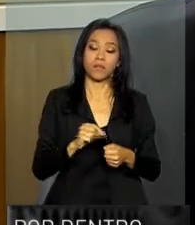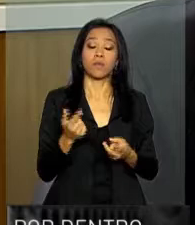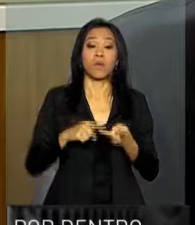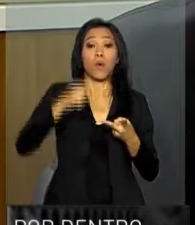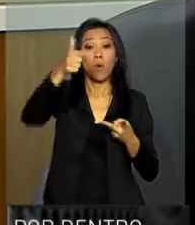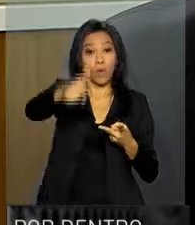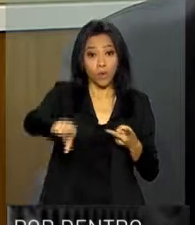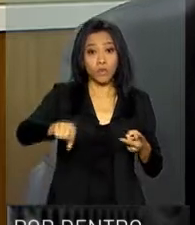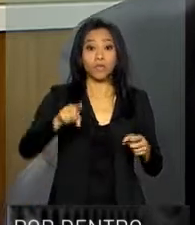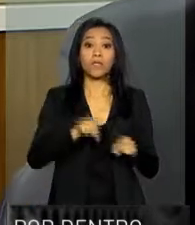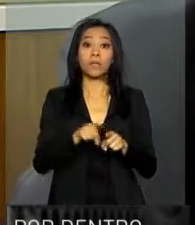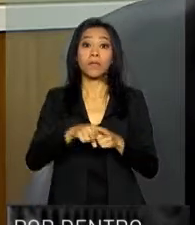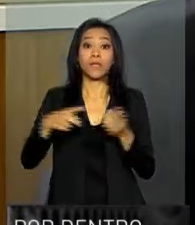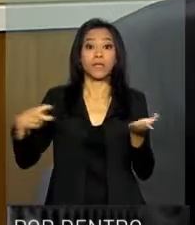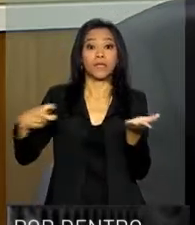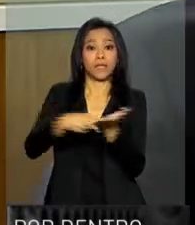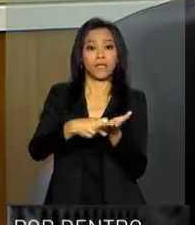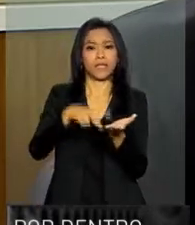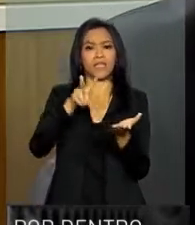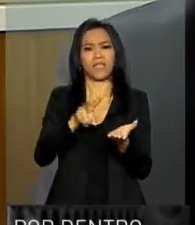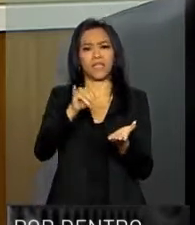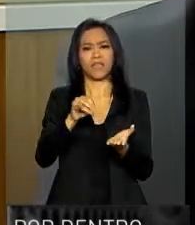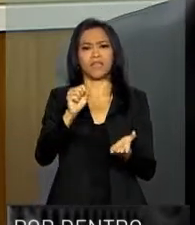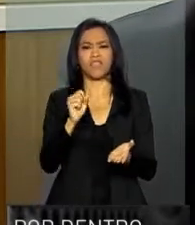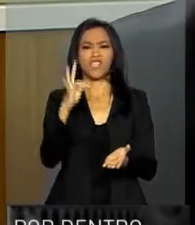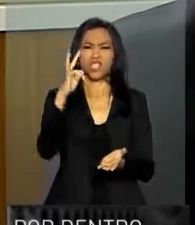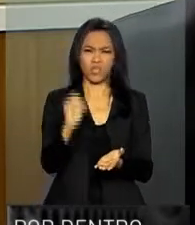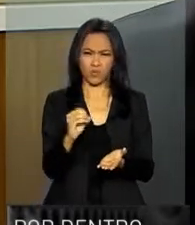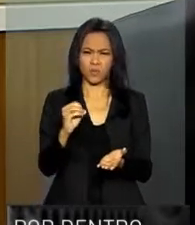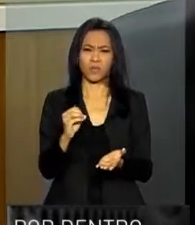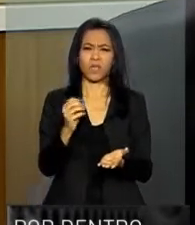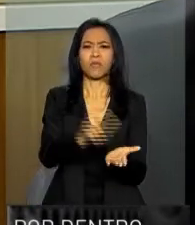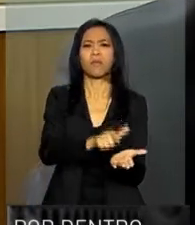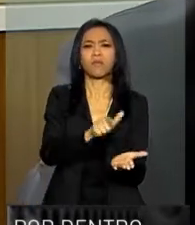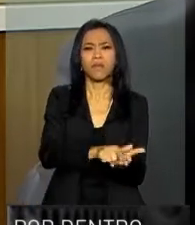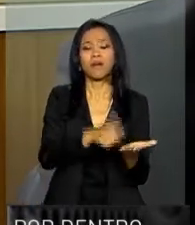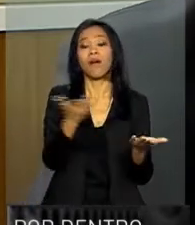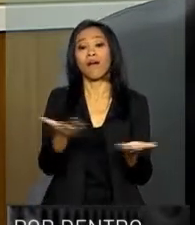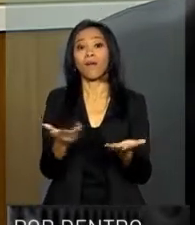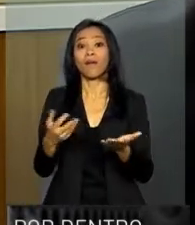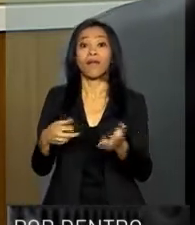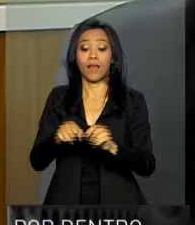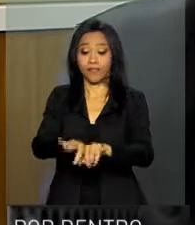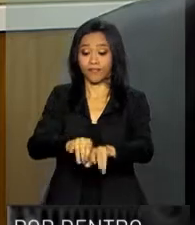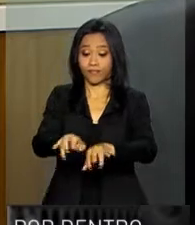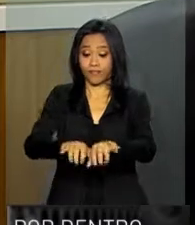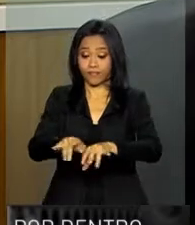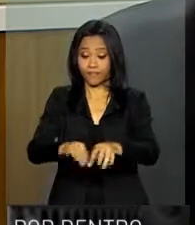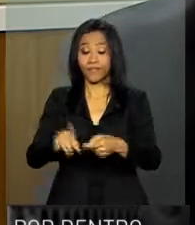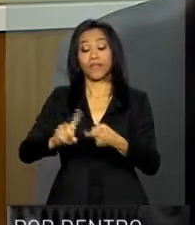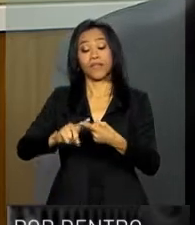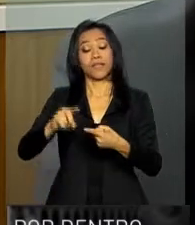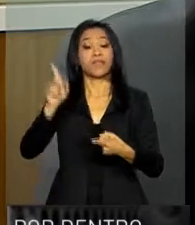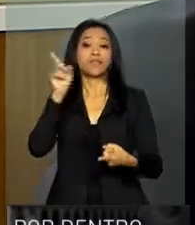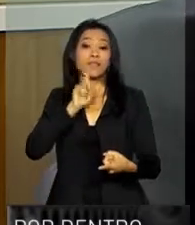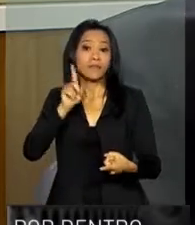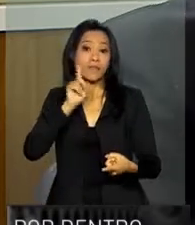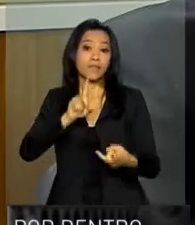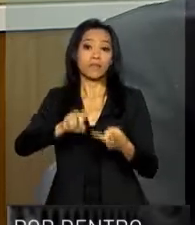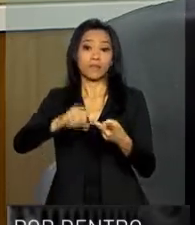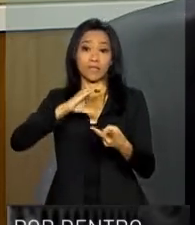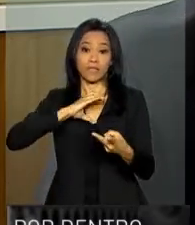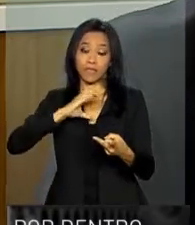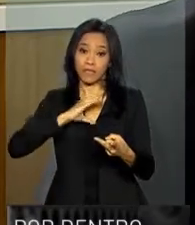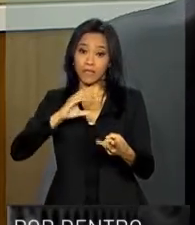tirados os vistos aqueles tradicionais e criados os vistos eletrônicos para os estados unidos para o canadá para a austrália eo japão houve um